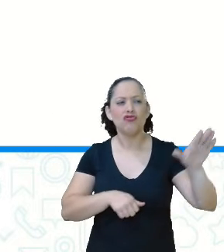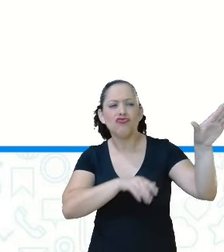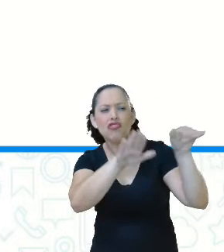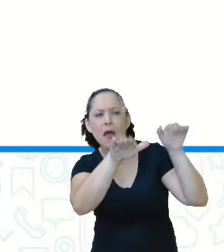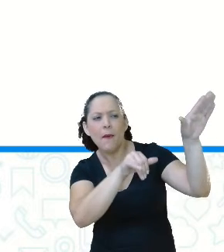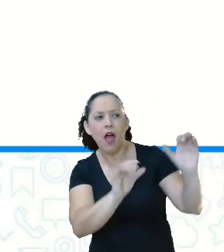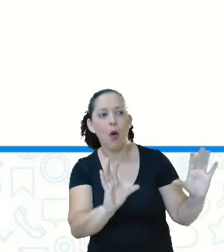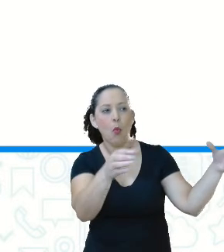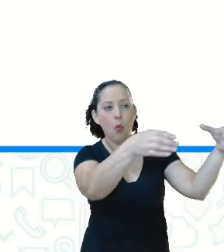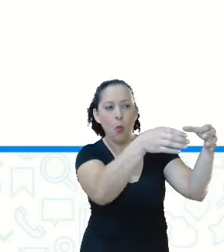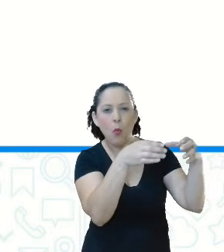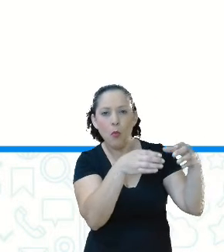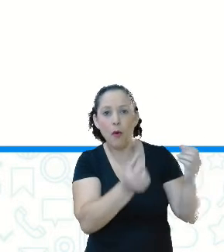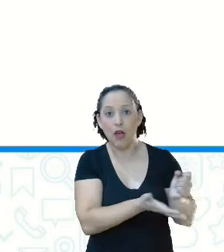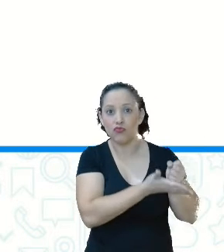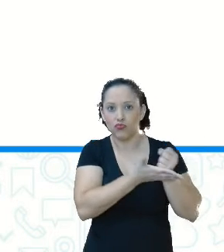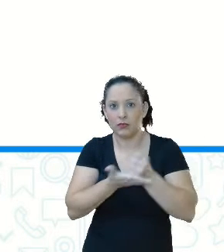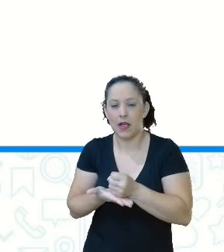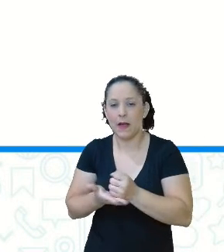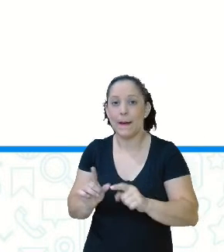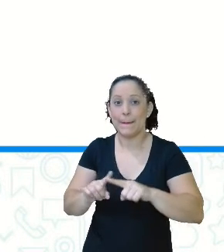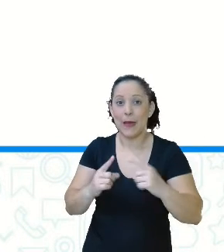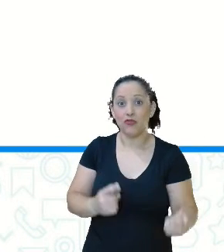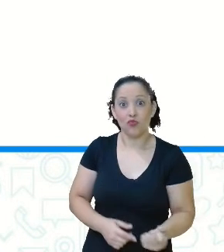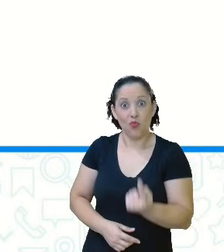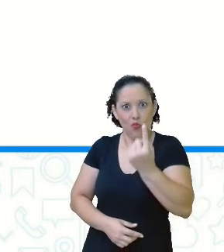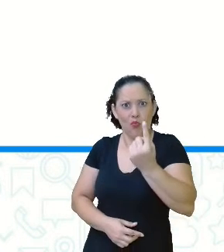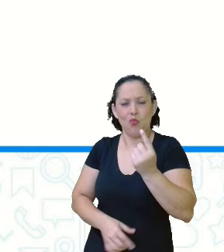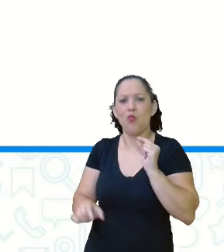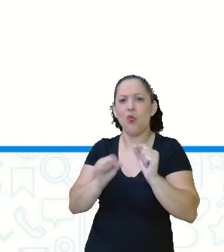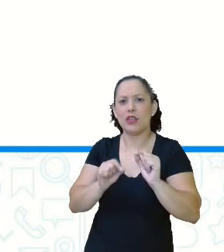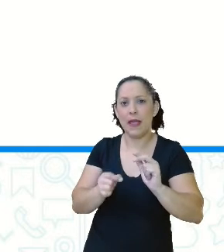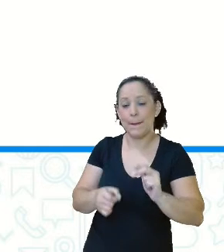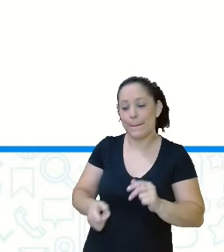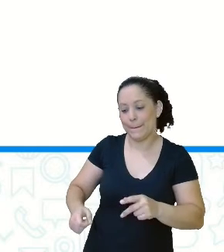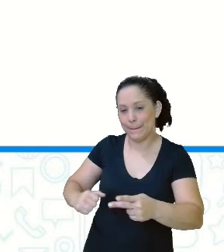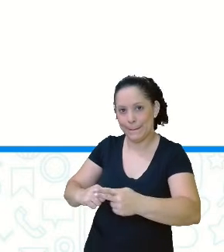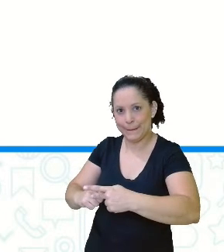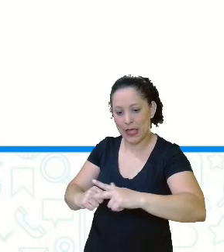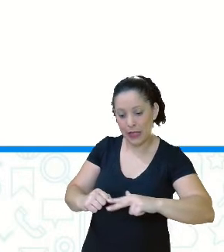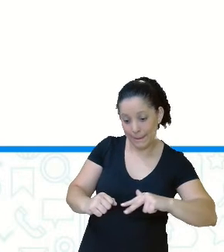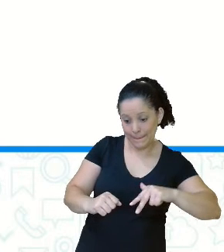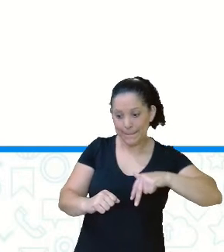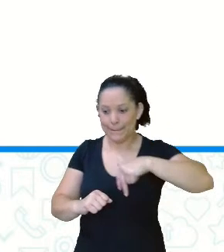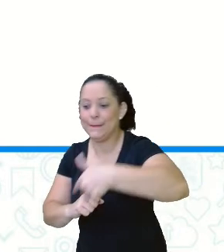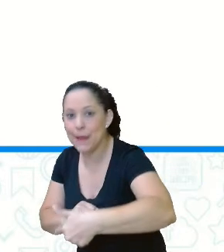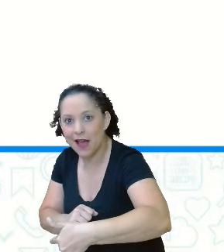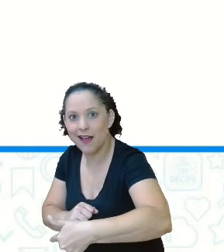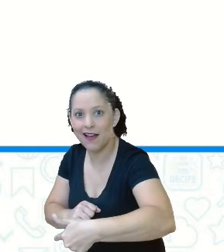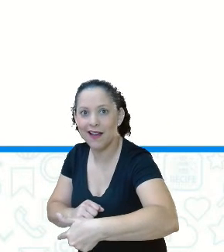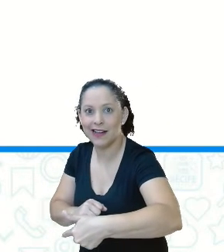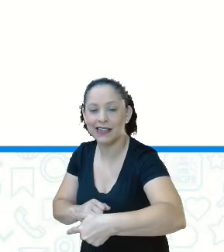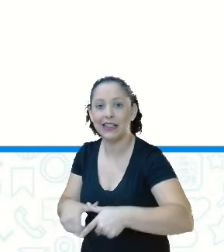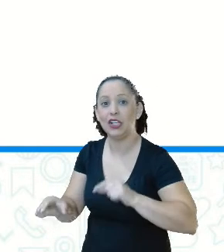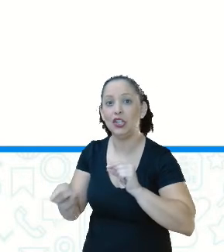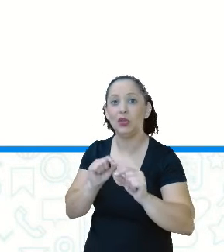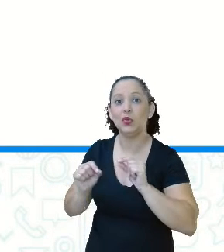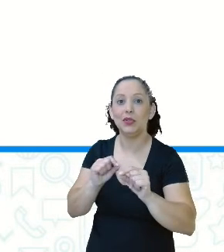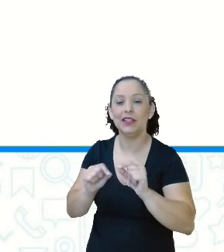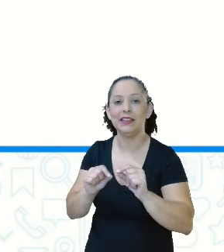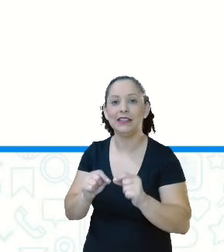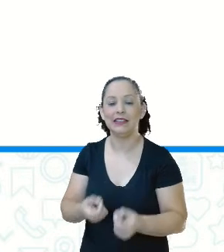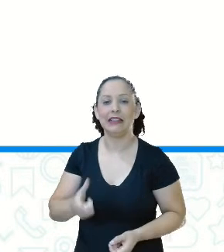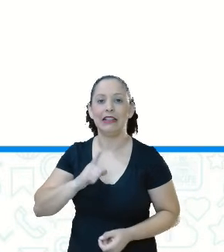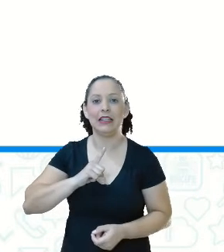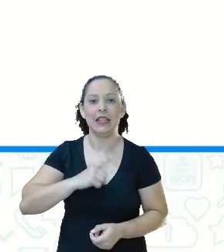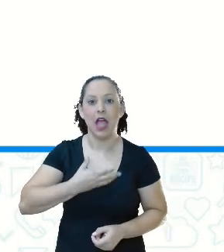para o ajudarem. Mas um deles, sem querer, acabou por tropeçar numa pedra. E foi quando o bocado de maçã que a Branca